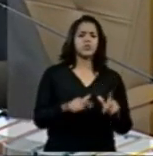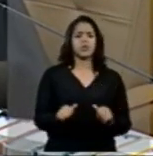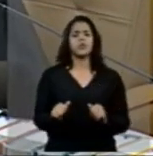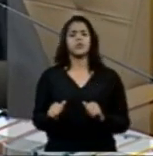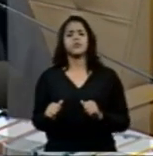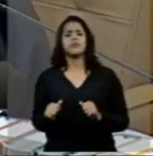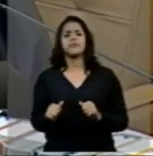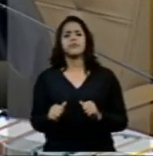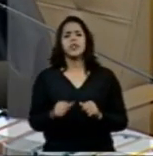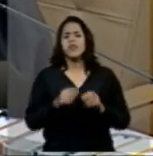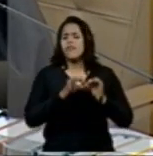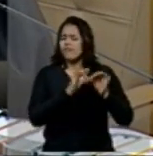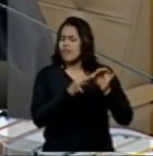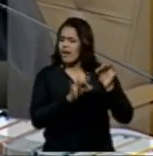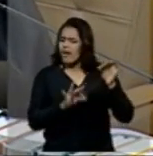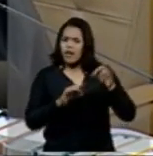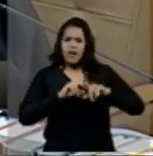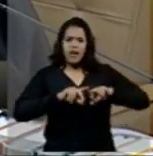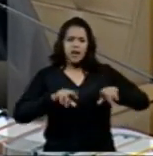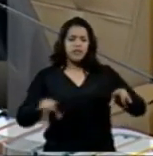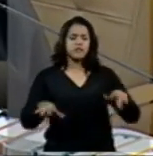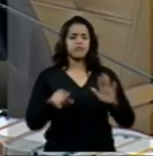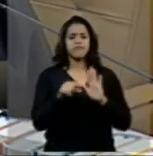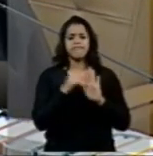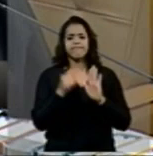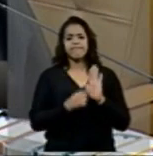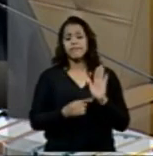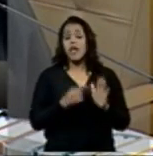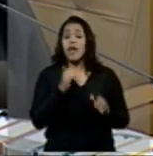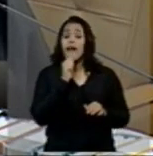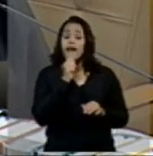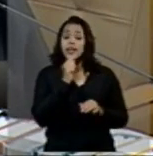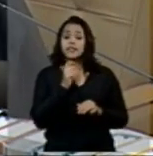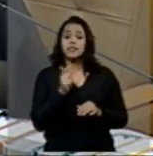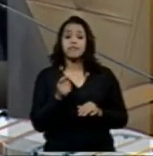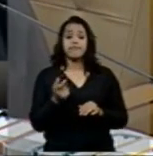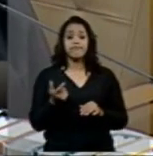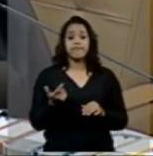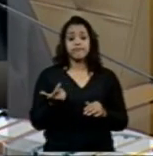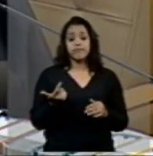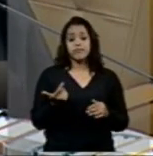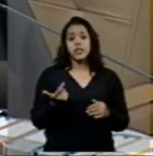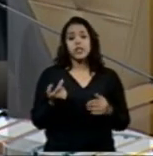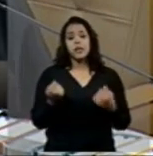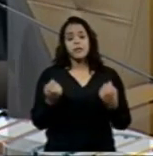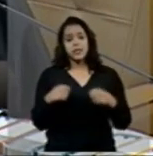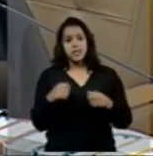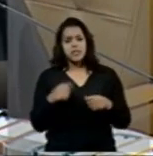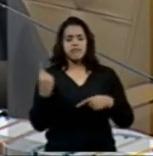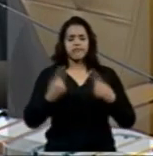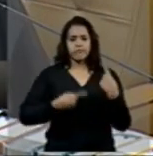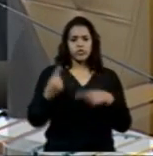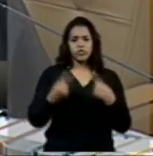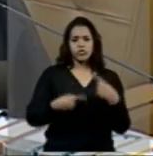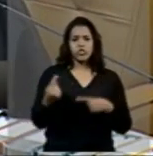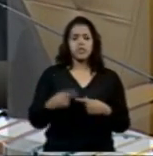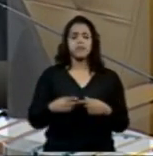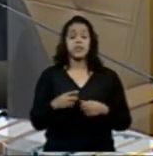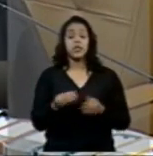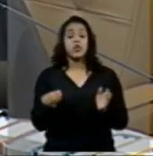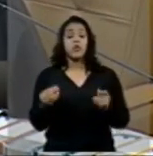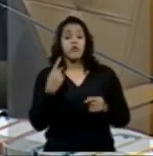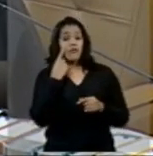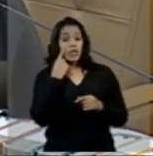a toda uma série de dispositivos que, por óbvio, ainda não teriam que sofrer cotejo com as normas